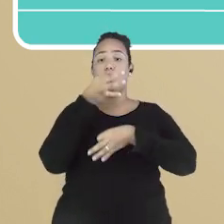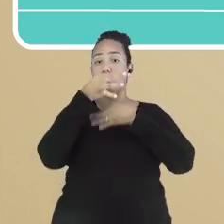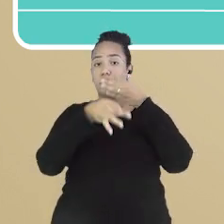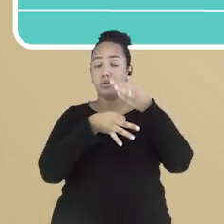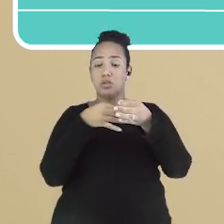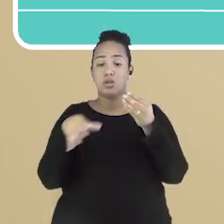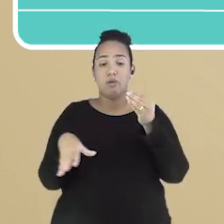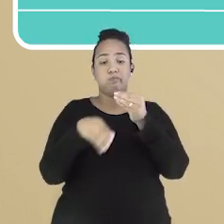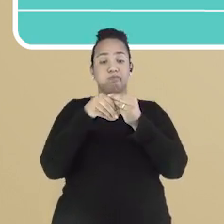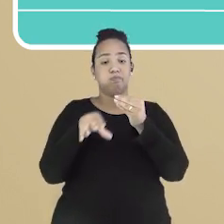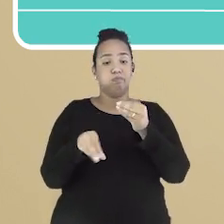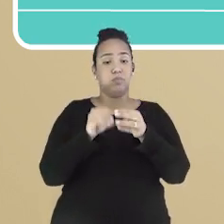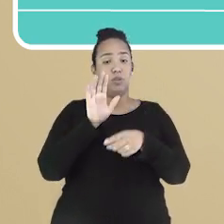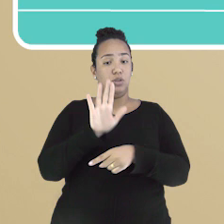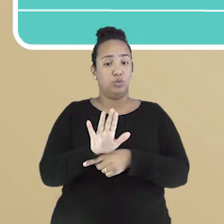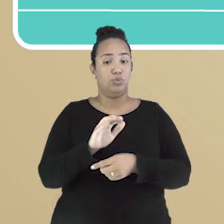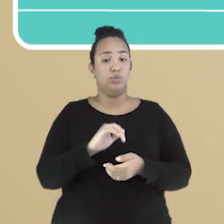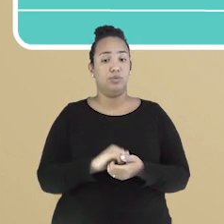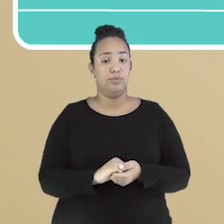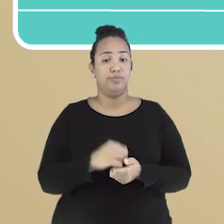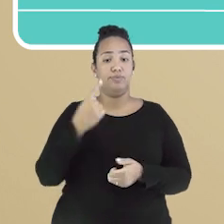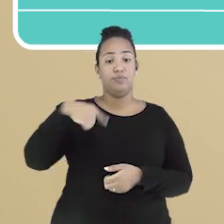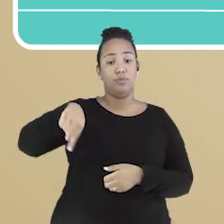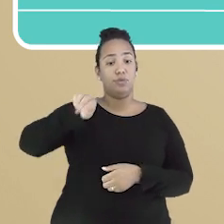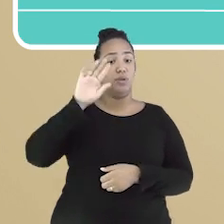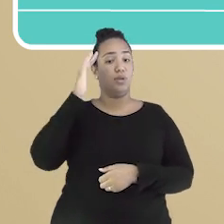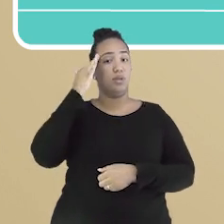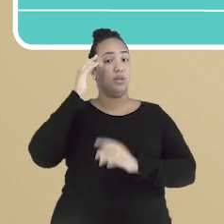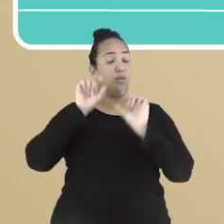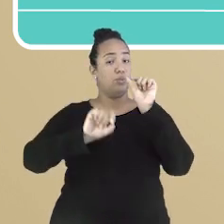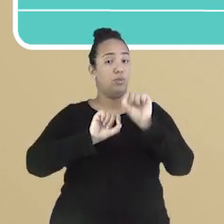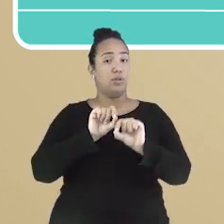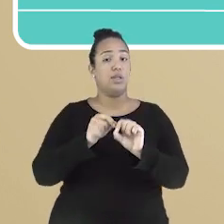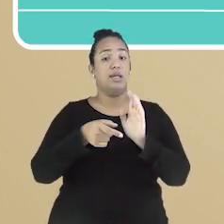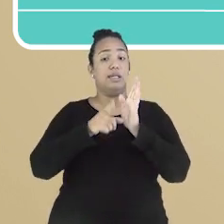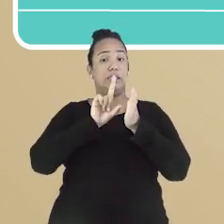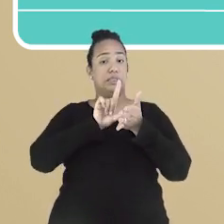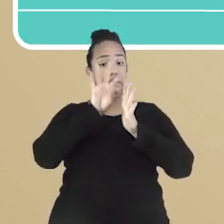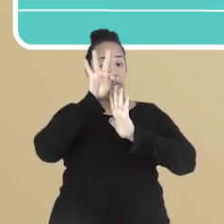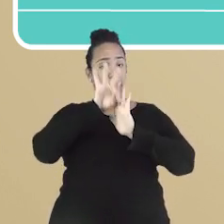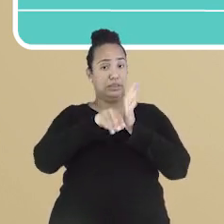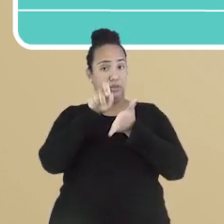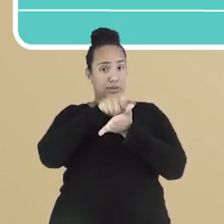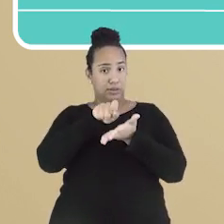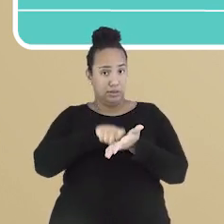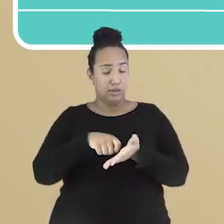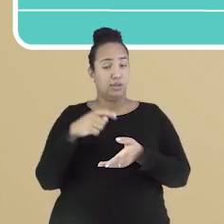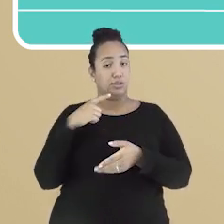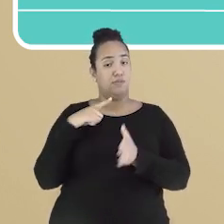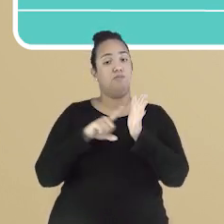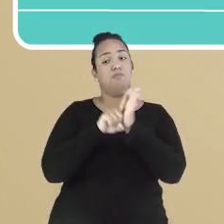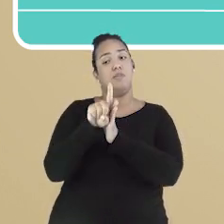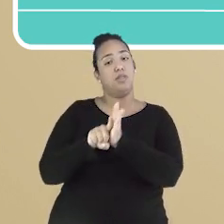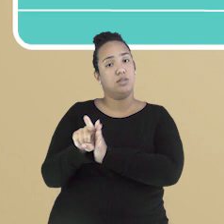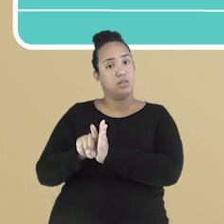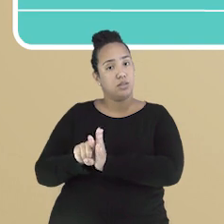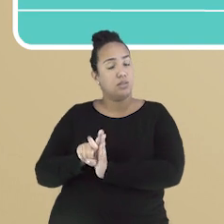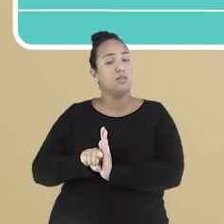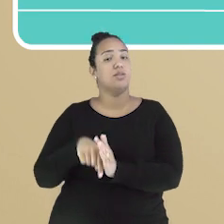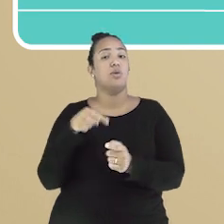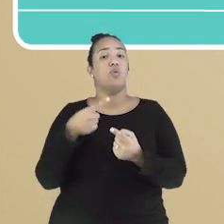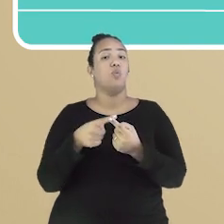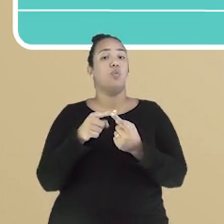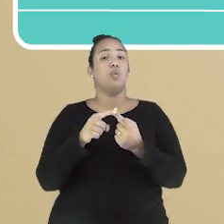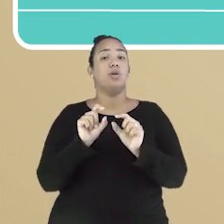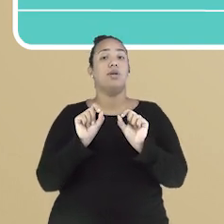argumentação. Entendemos que, antes de escrever o texto, houve uma pesquisa para embasar a opinião de quem escreveu. Isso traz